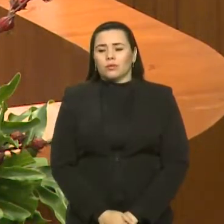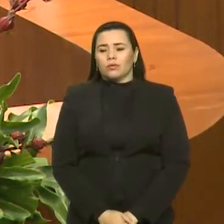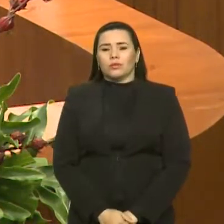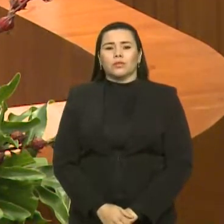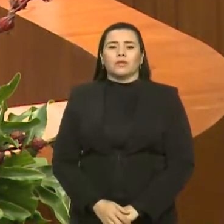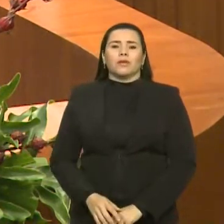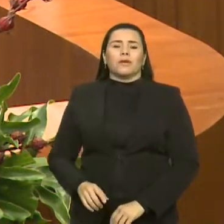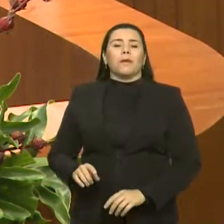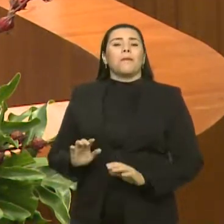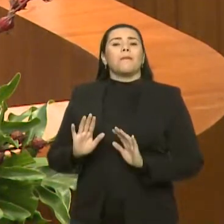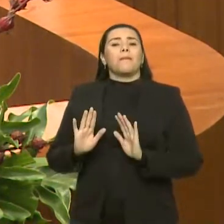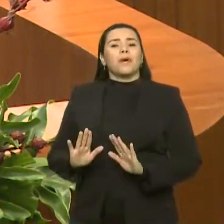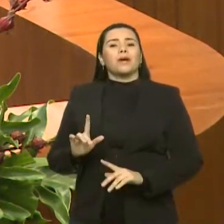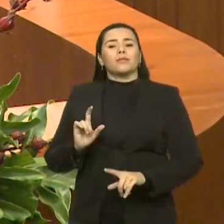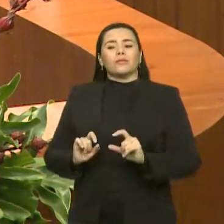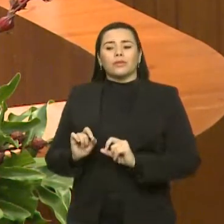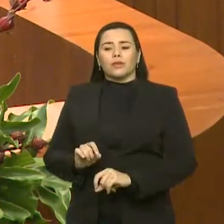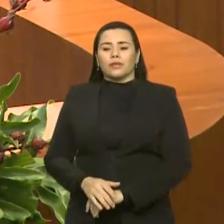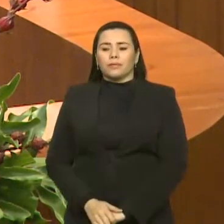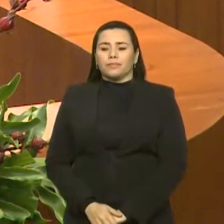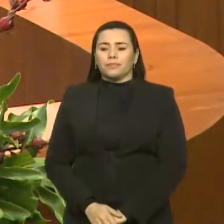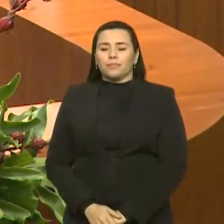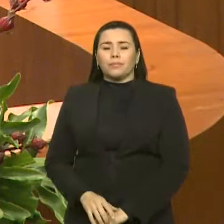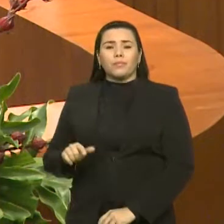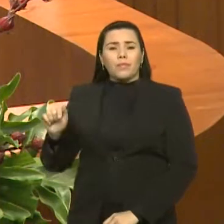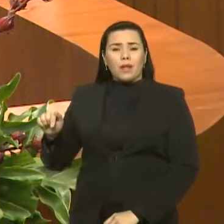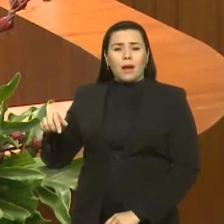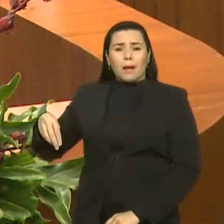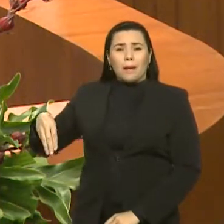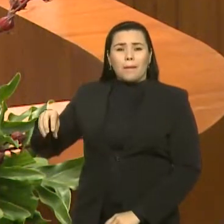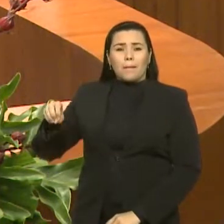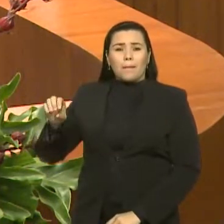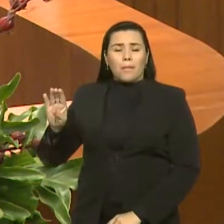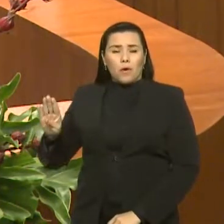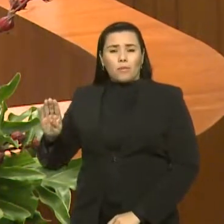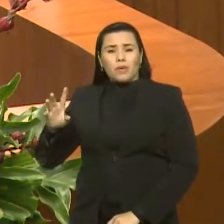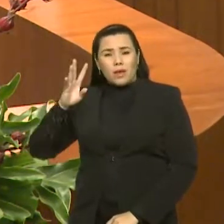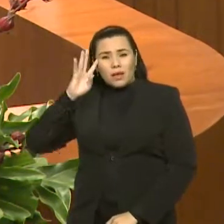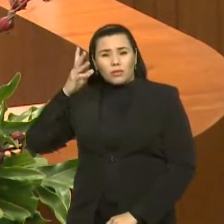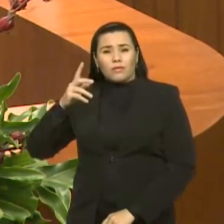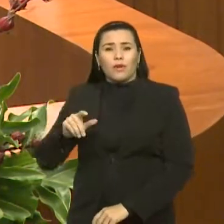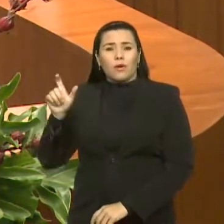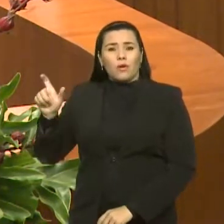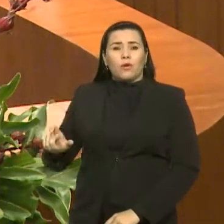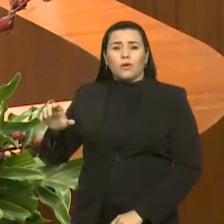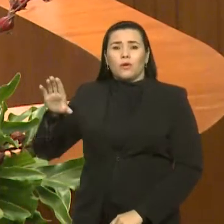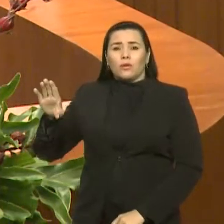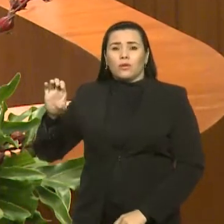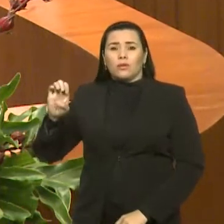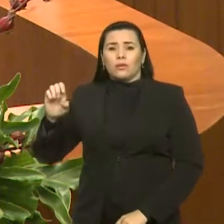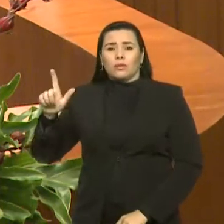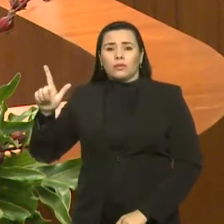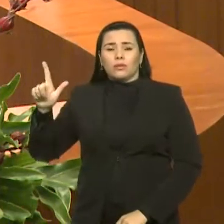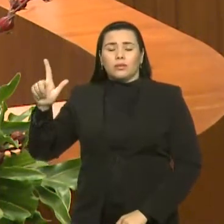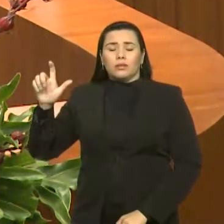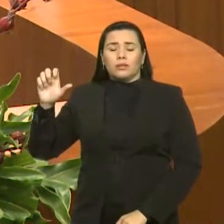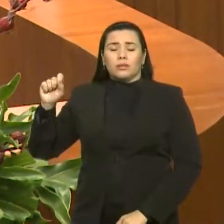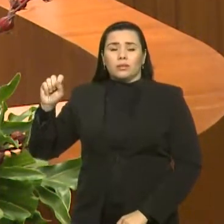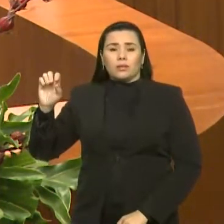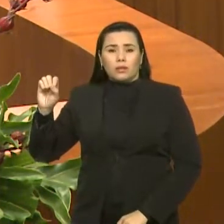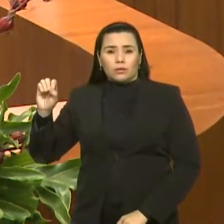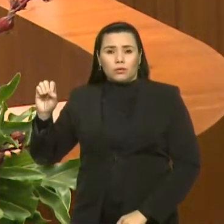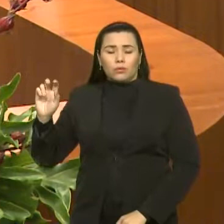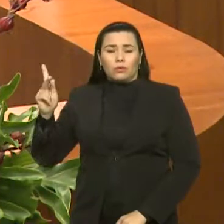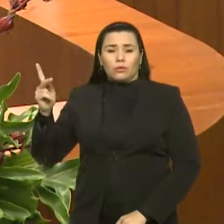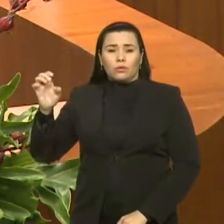ela declinasse um lote e ficasse com o outro. E o senhor Celso Henrique não soube explicar o porquê disso. Como que